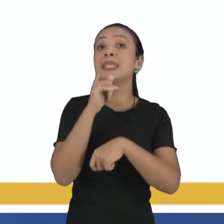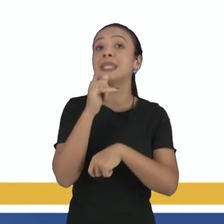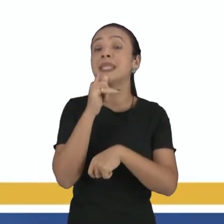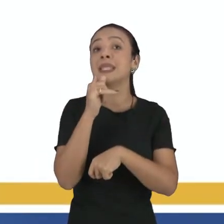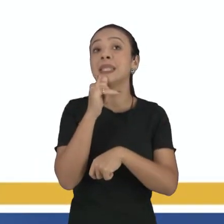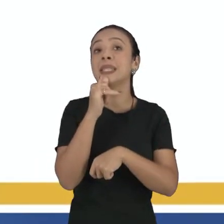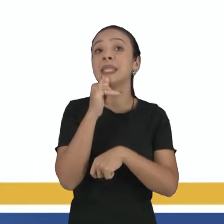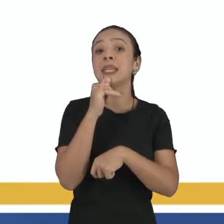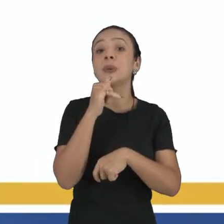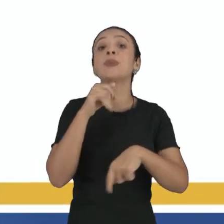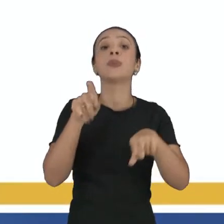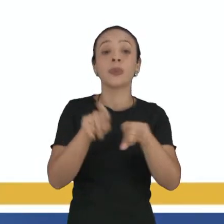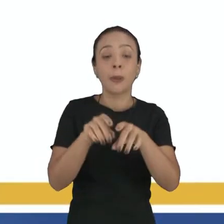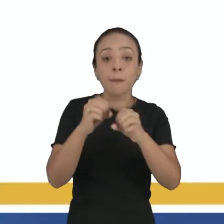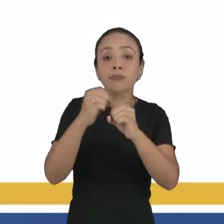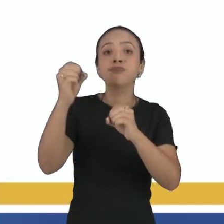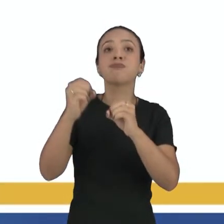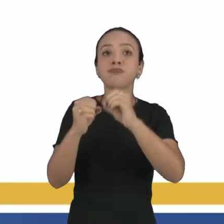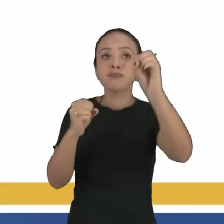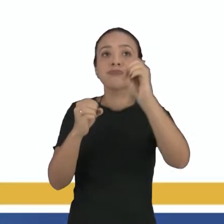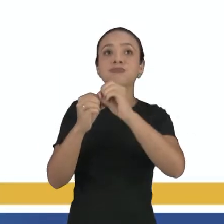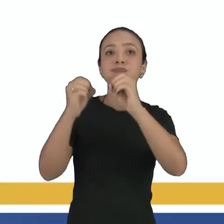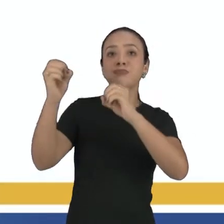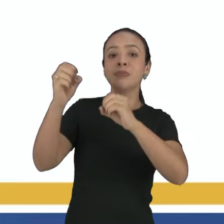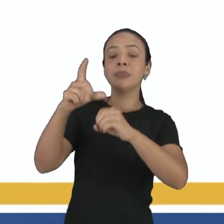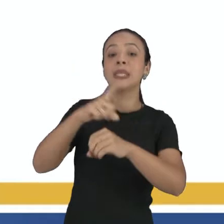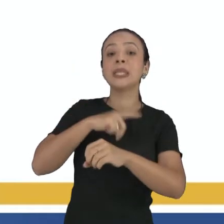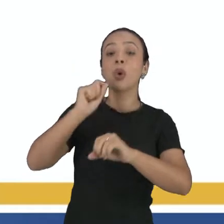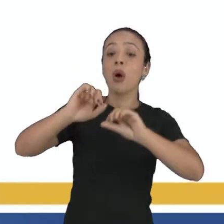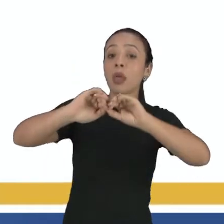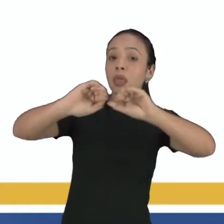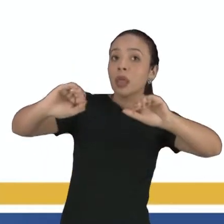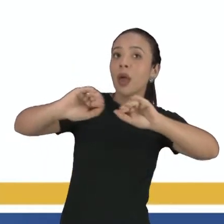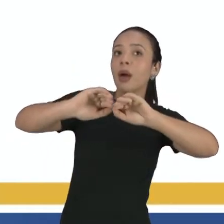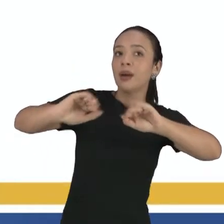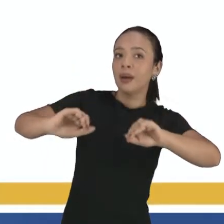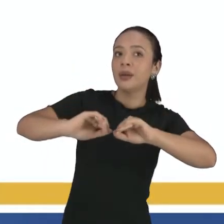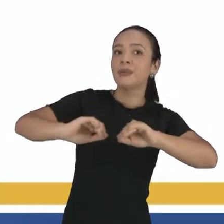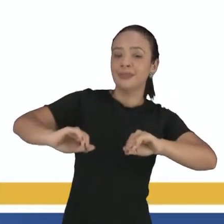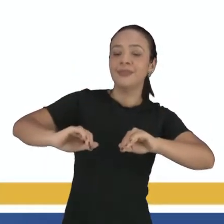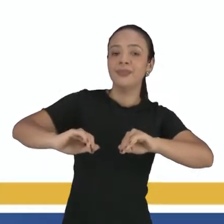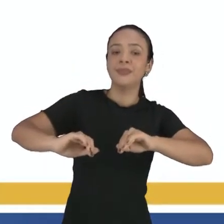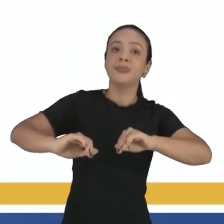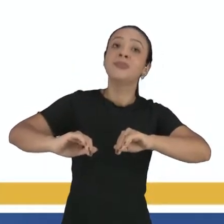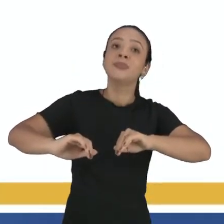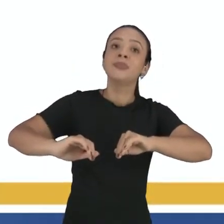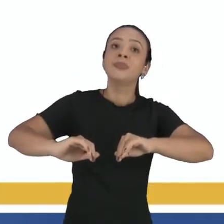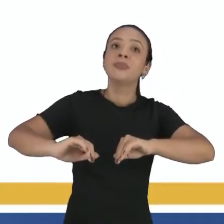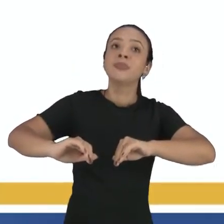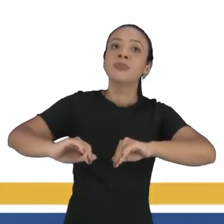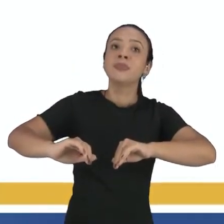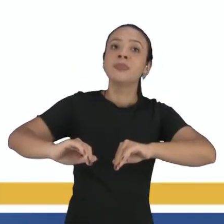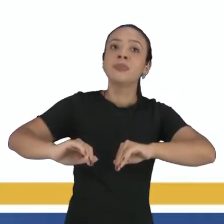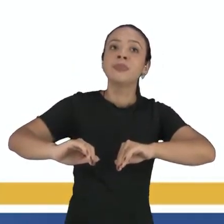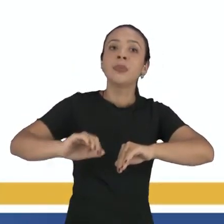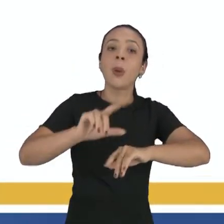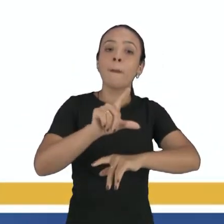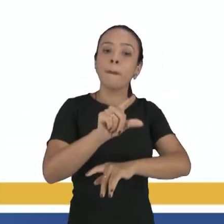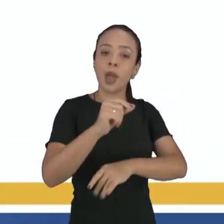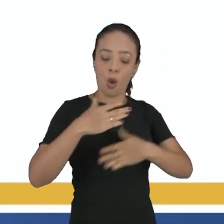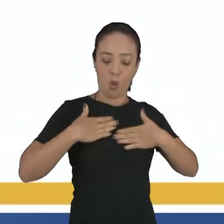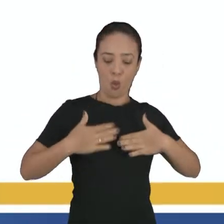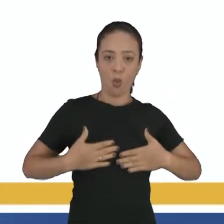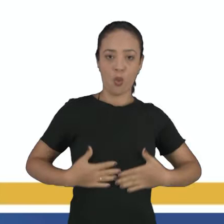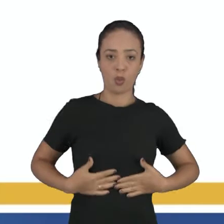de reprodução assexuada. Nós temos ali então a fragmentação, né? O indivíduo ele pega um pedacinho do